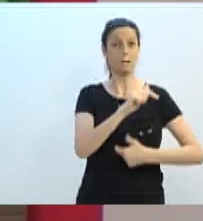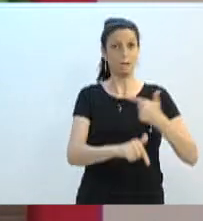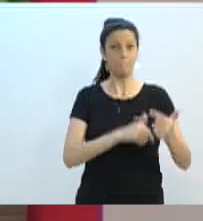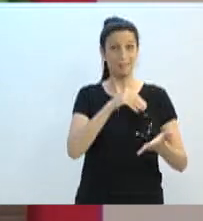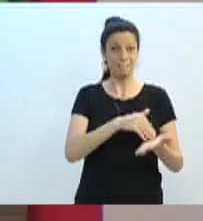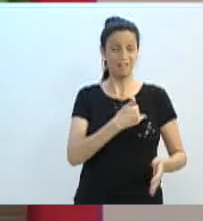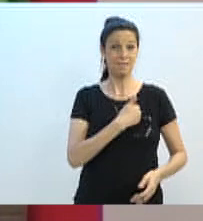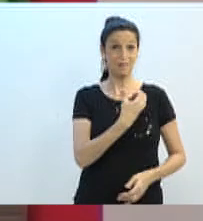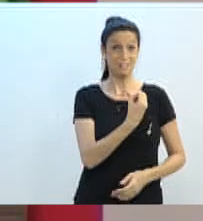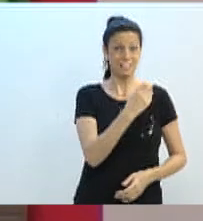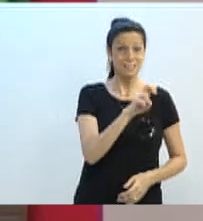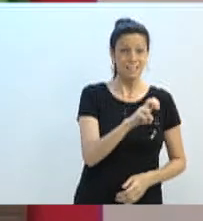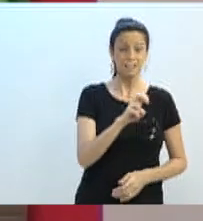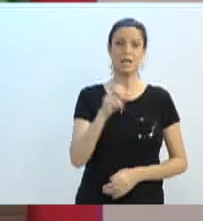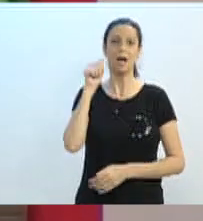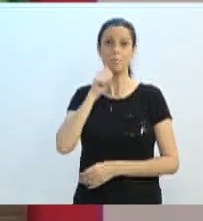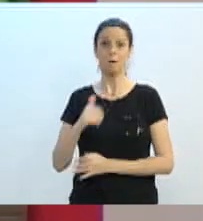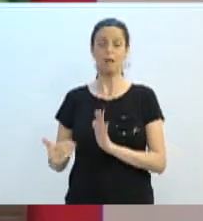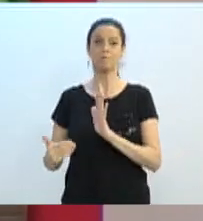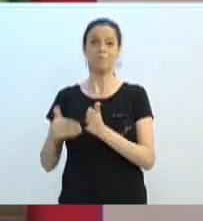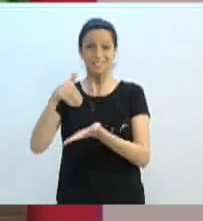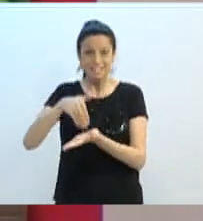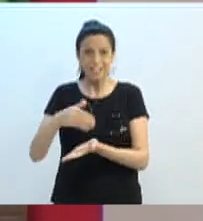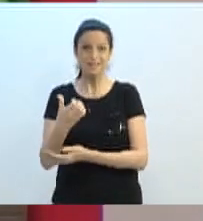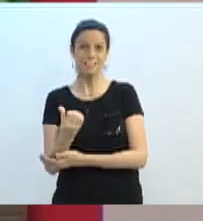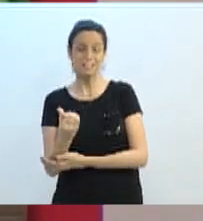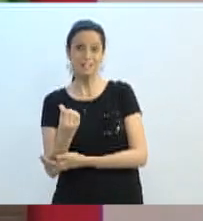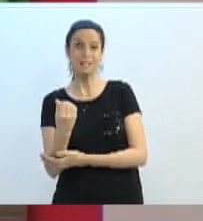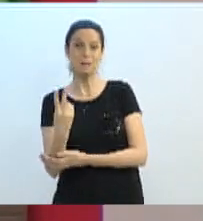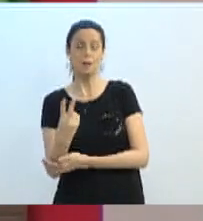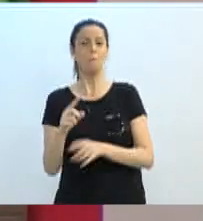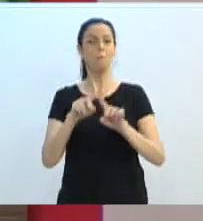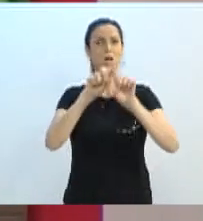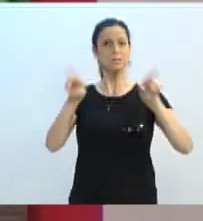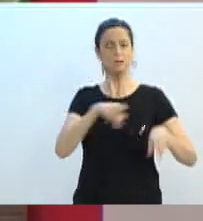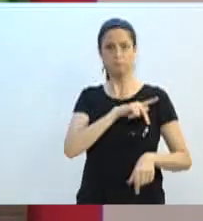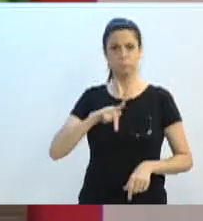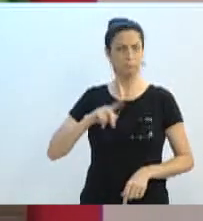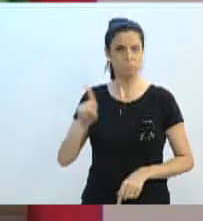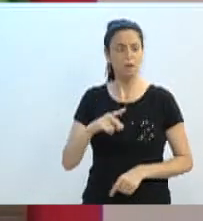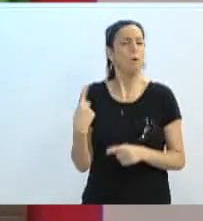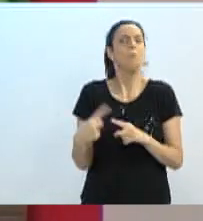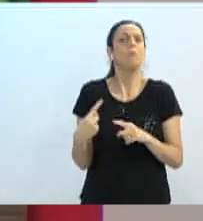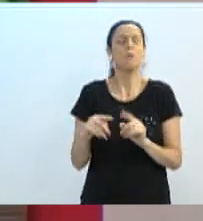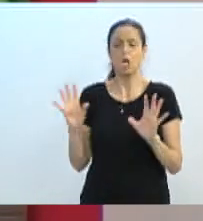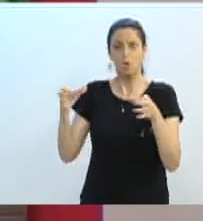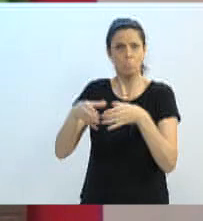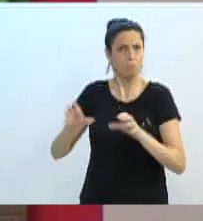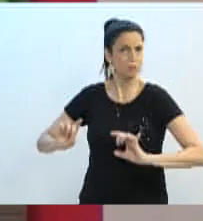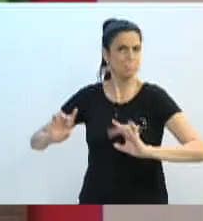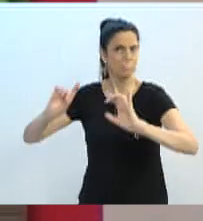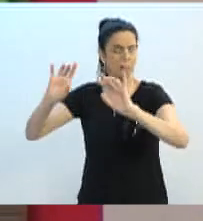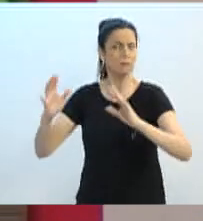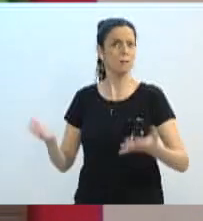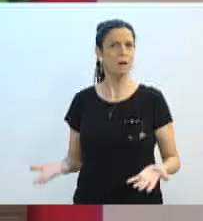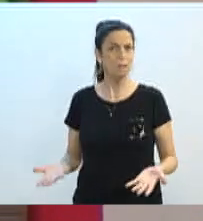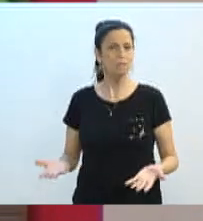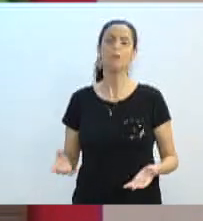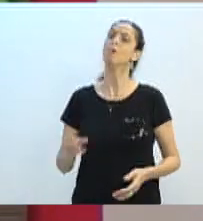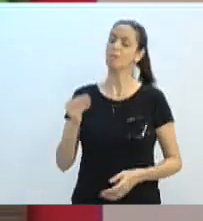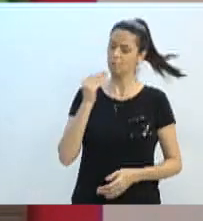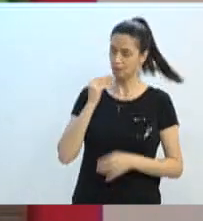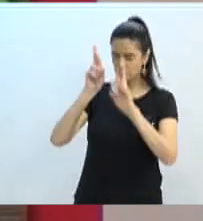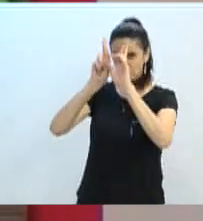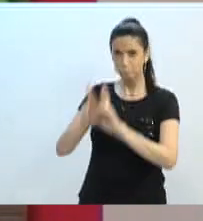anos. Todas as mulheres até os 62. Os servidores públicos, não. Por quê? É uma casta especial? Eles têm, sim, o nosso